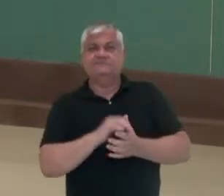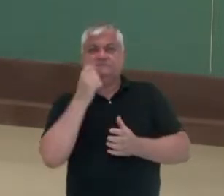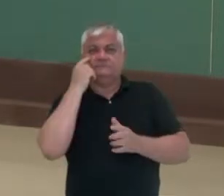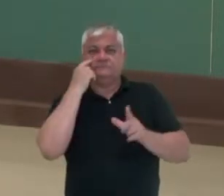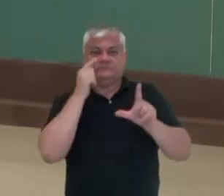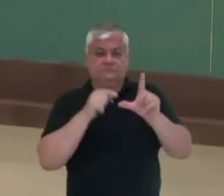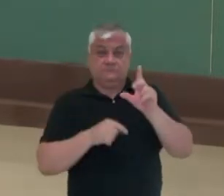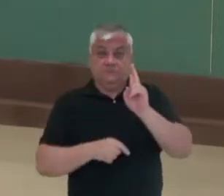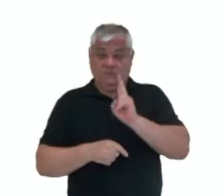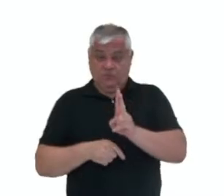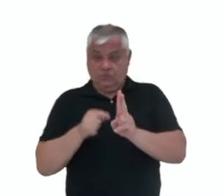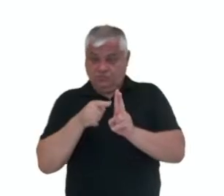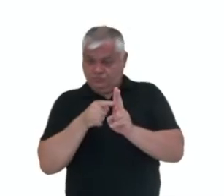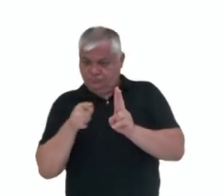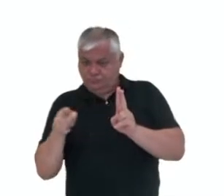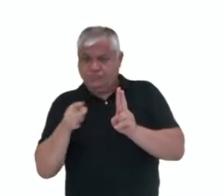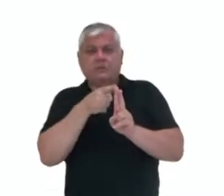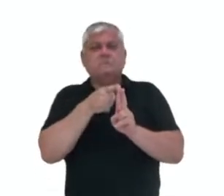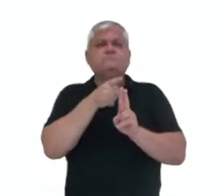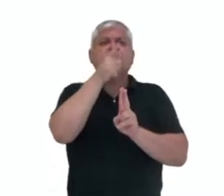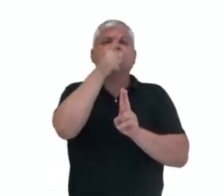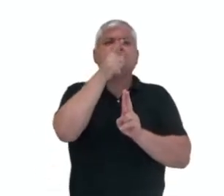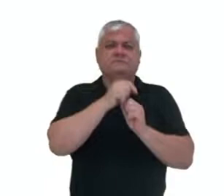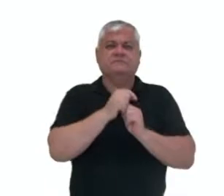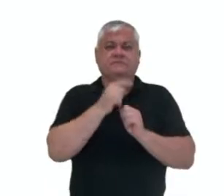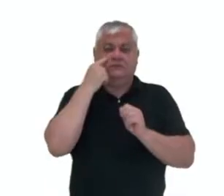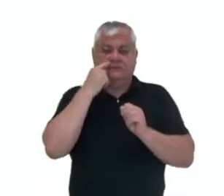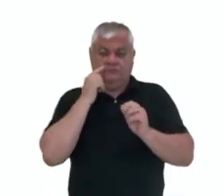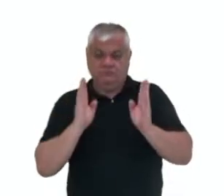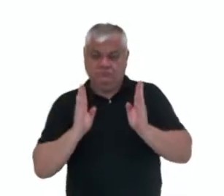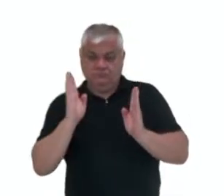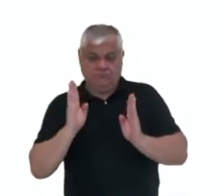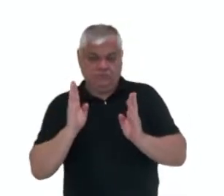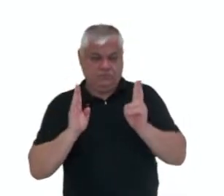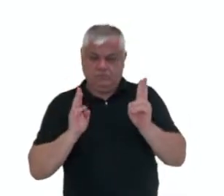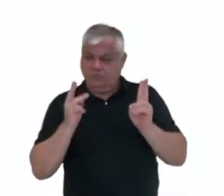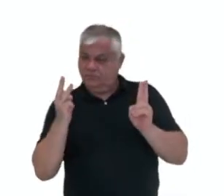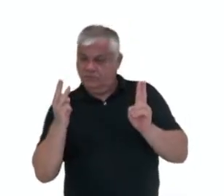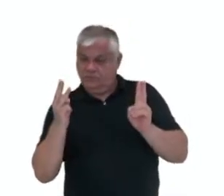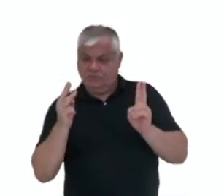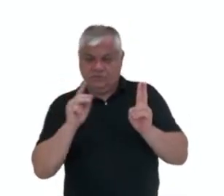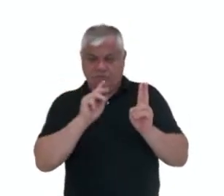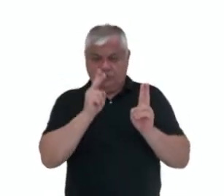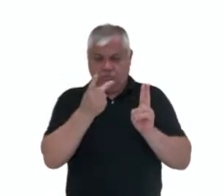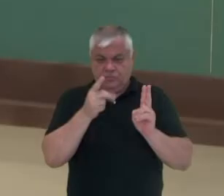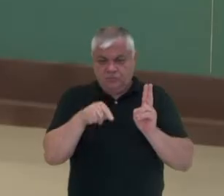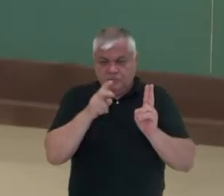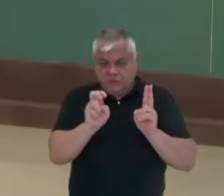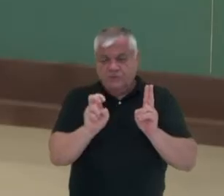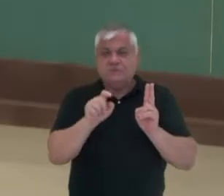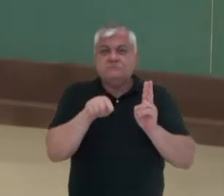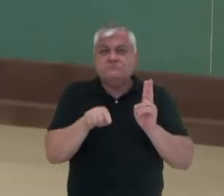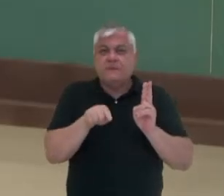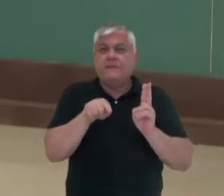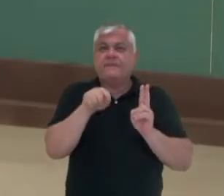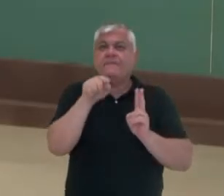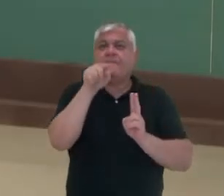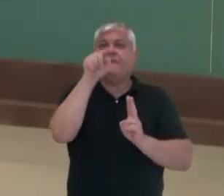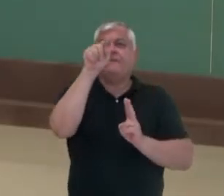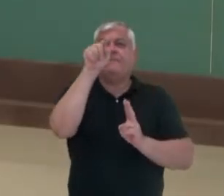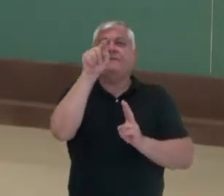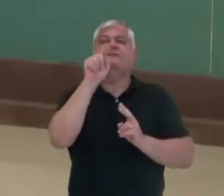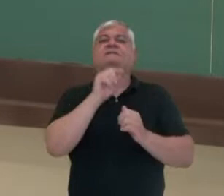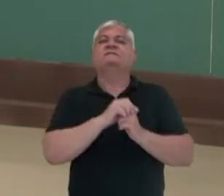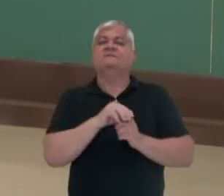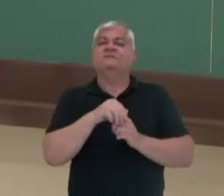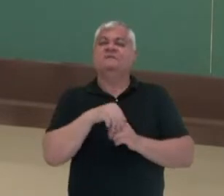o 2,5 metros vai estar entre o 2 e o 3. Traço uma linha reta, eu vou parar aproximadamente